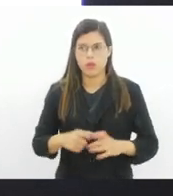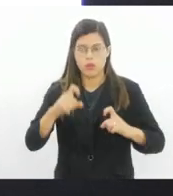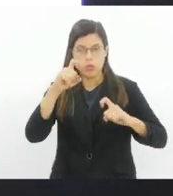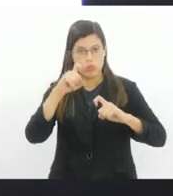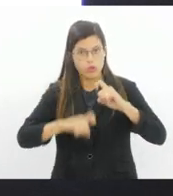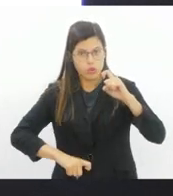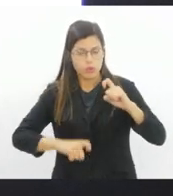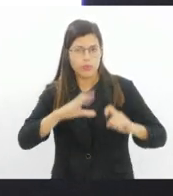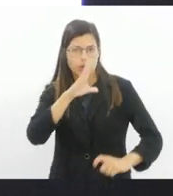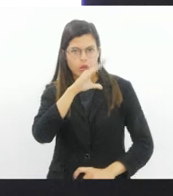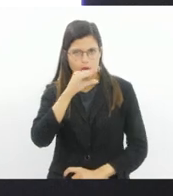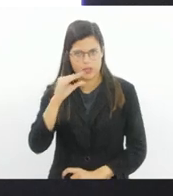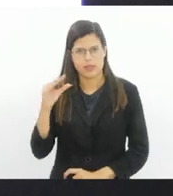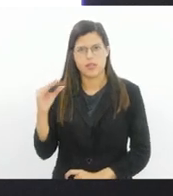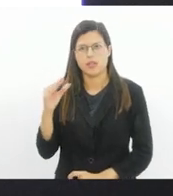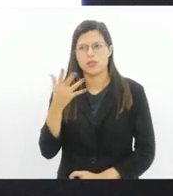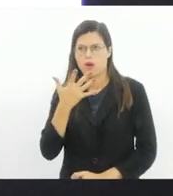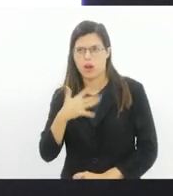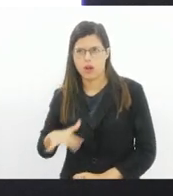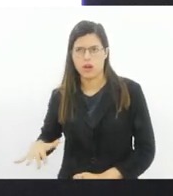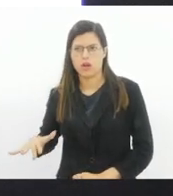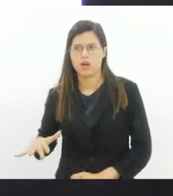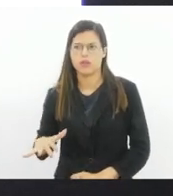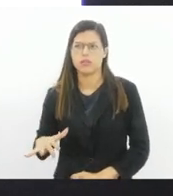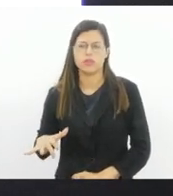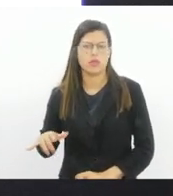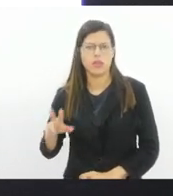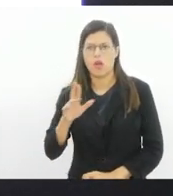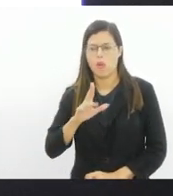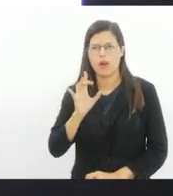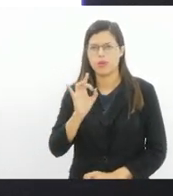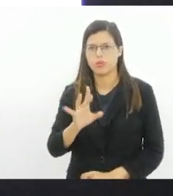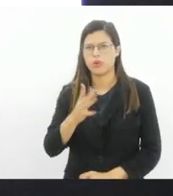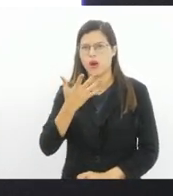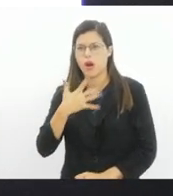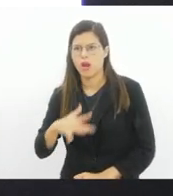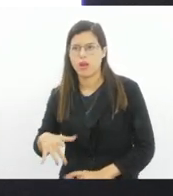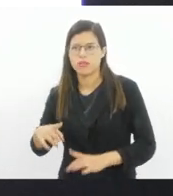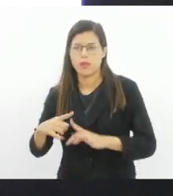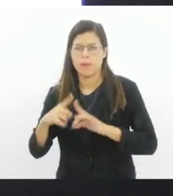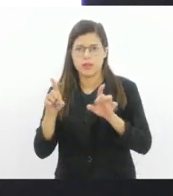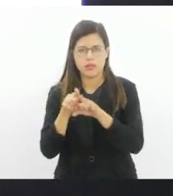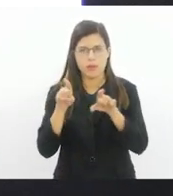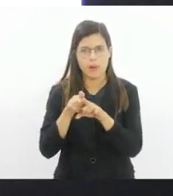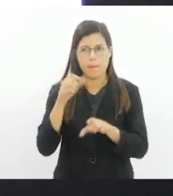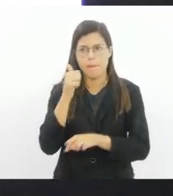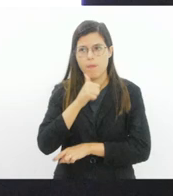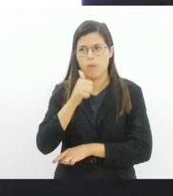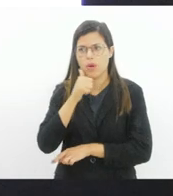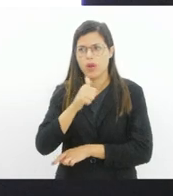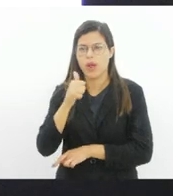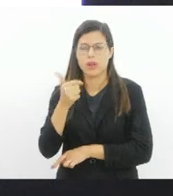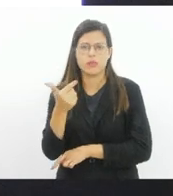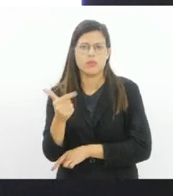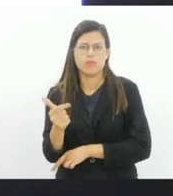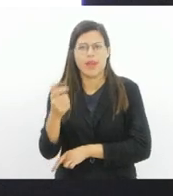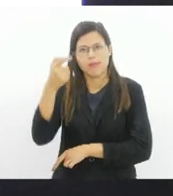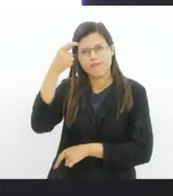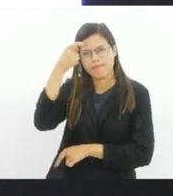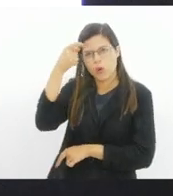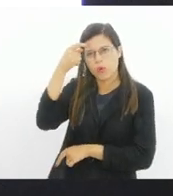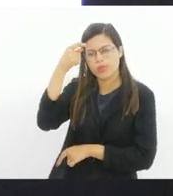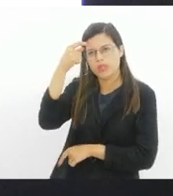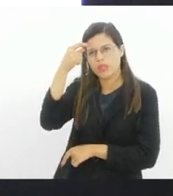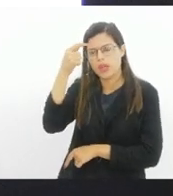de vulnerável, né, a gente não considera somente as crianças, mas também as mulheres que não tinham a condição de discernimento no